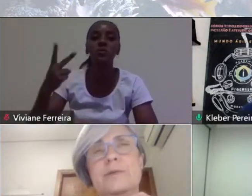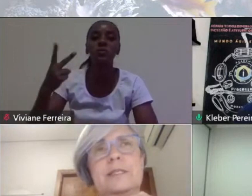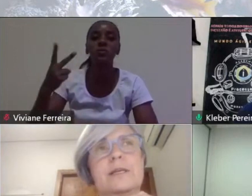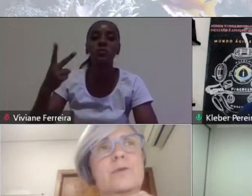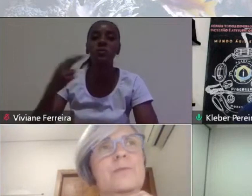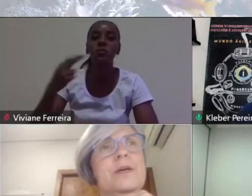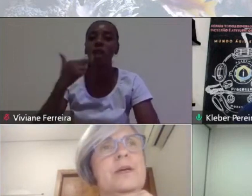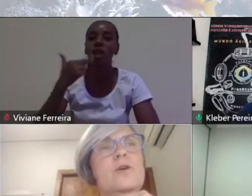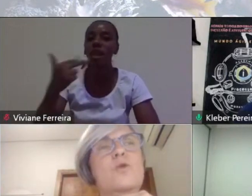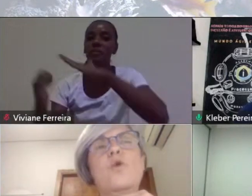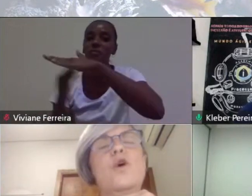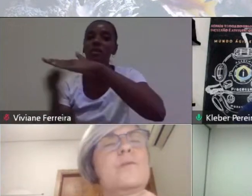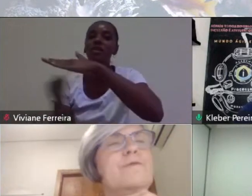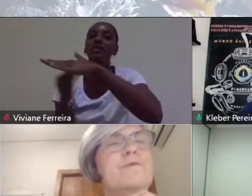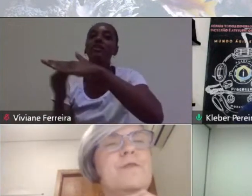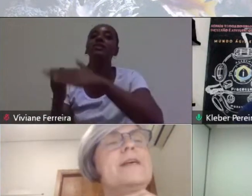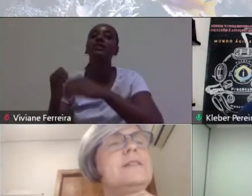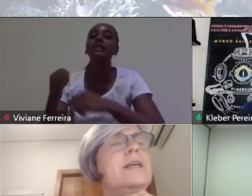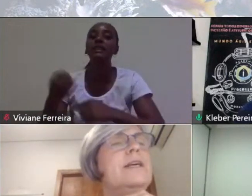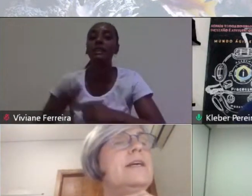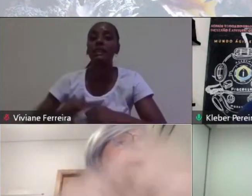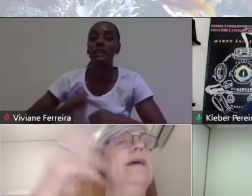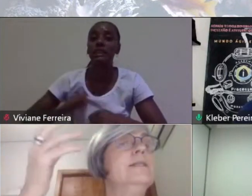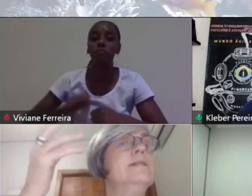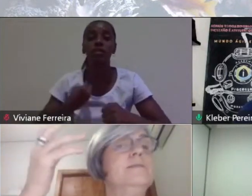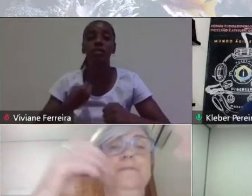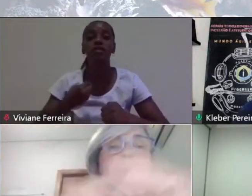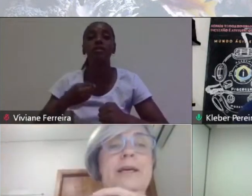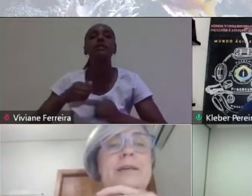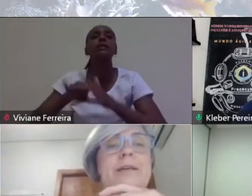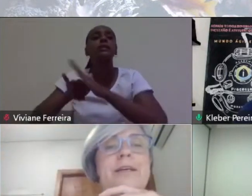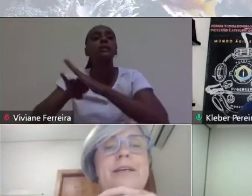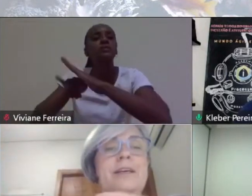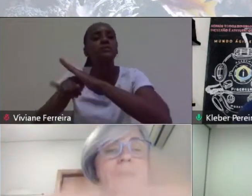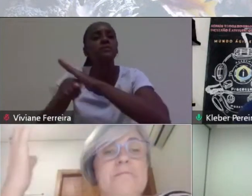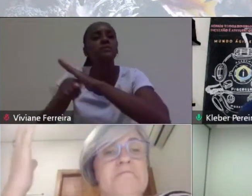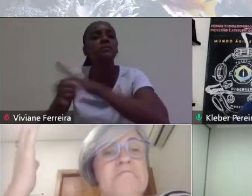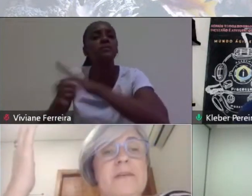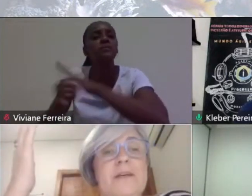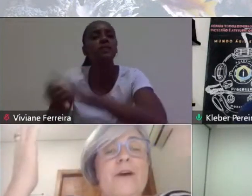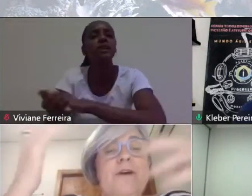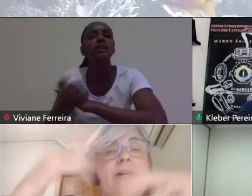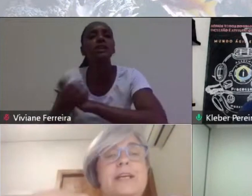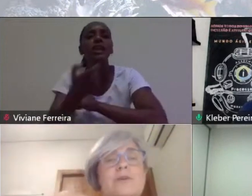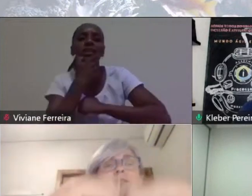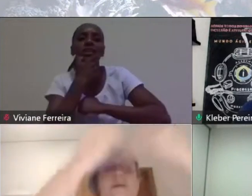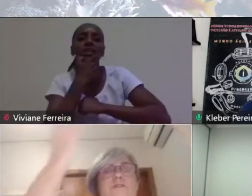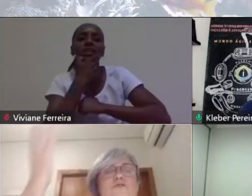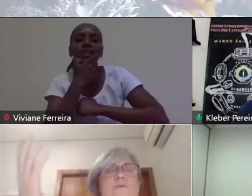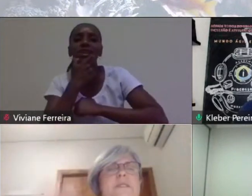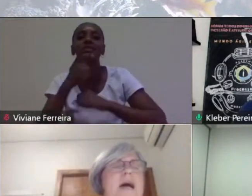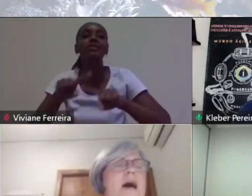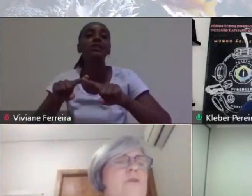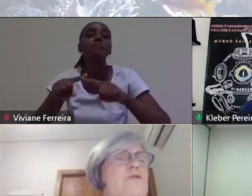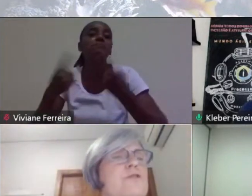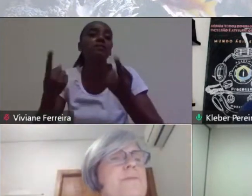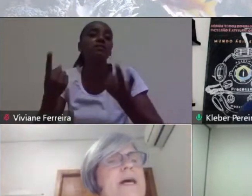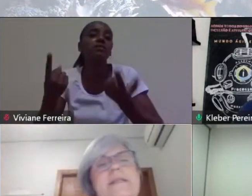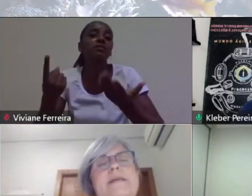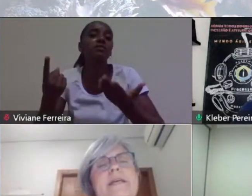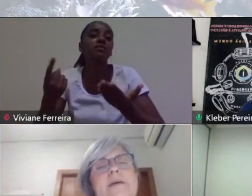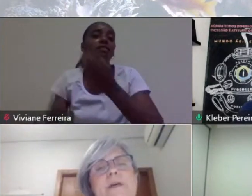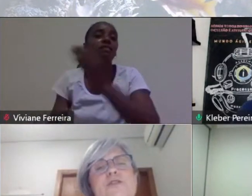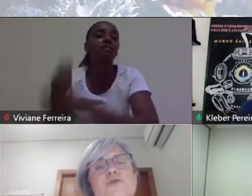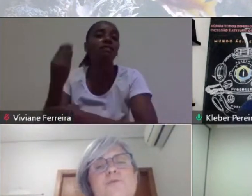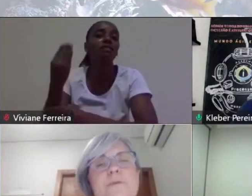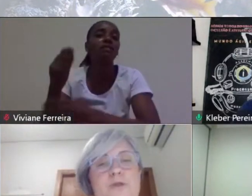as que não estão, como investem em inglês, né? E criam tantos obstáculos